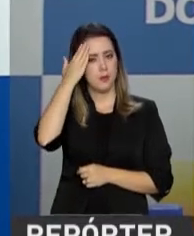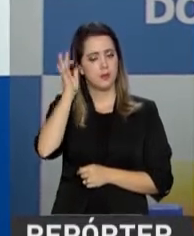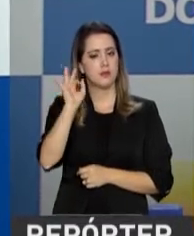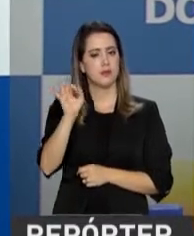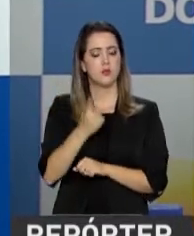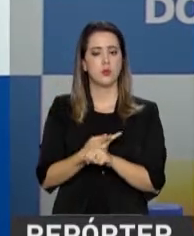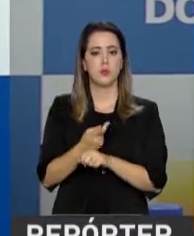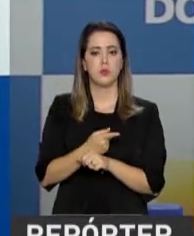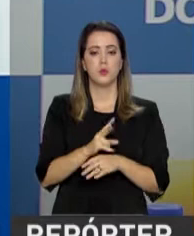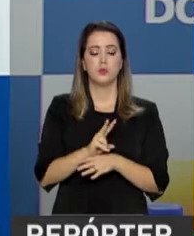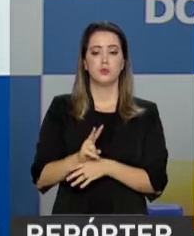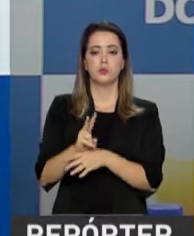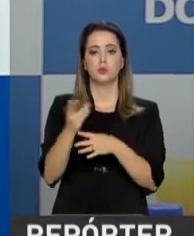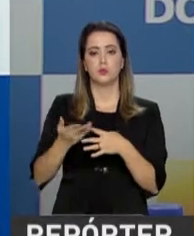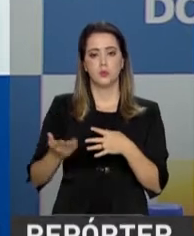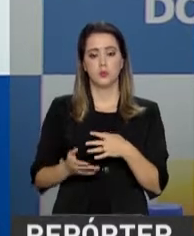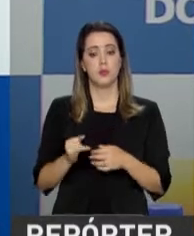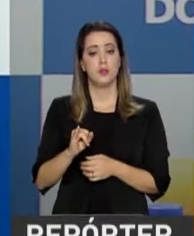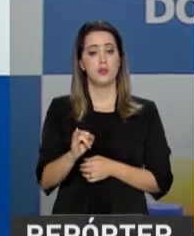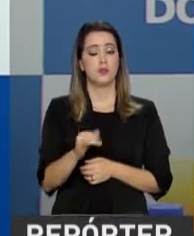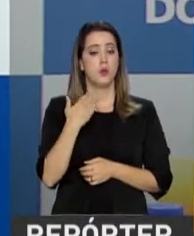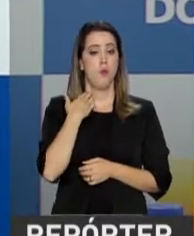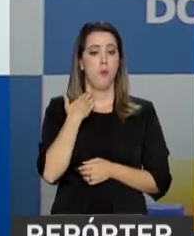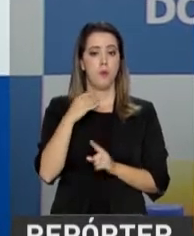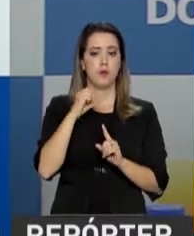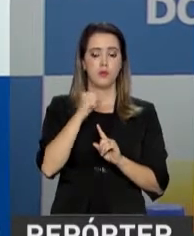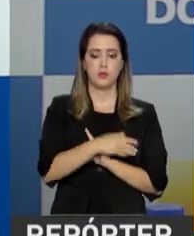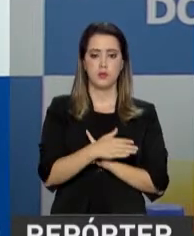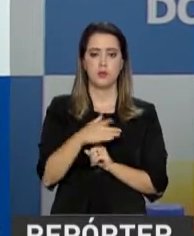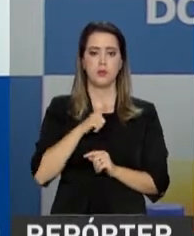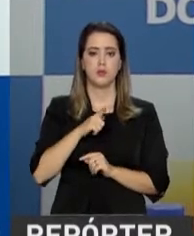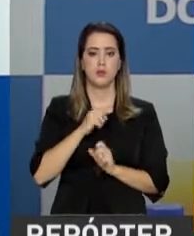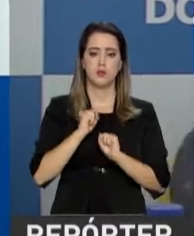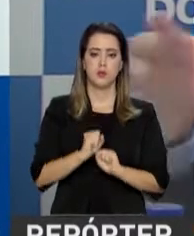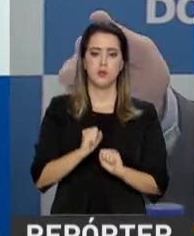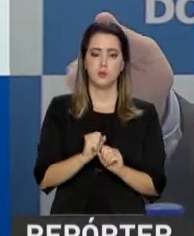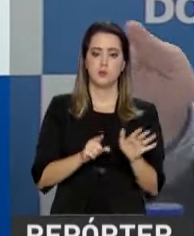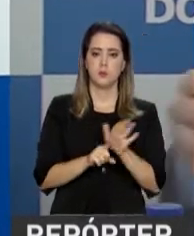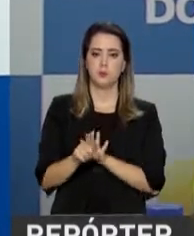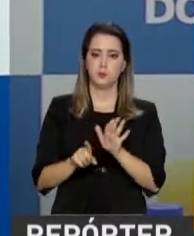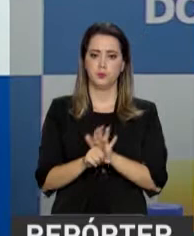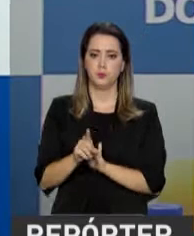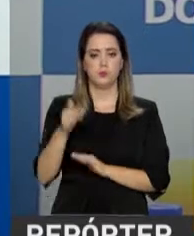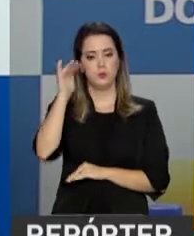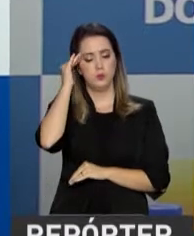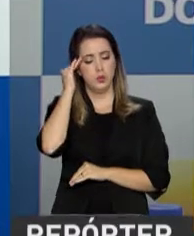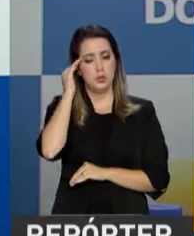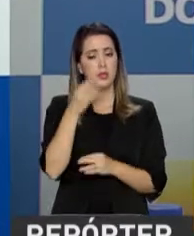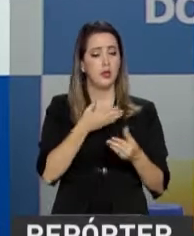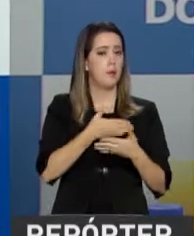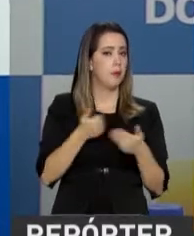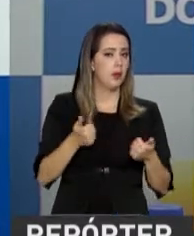busca do crédito junto do sistema financeiro nacional se o banco central tem condições por meio dessas pesquisas entender melhor o comportamento